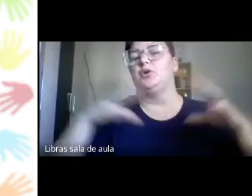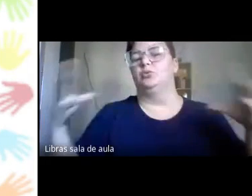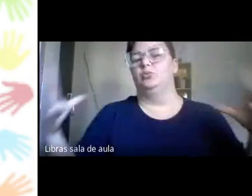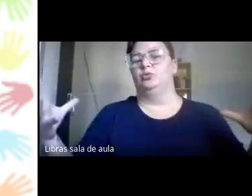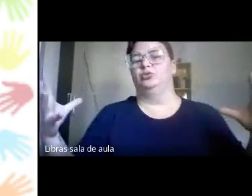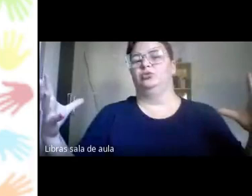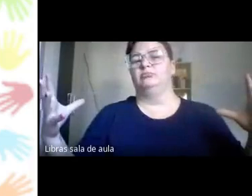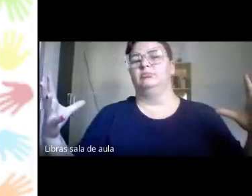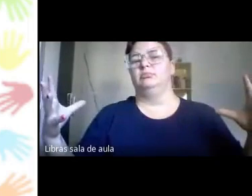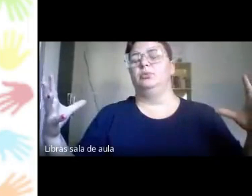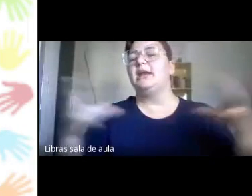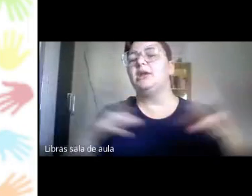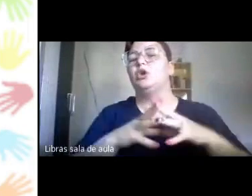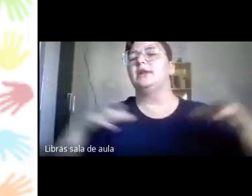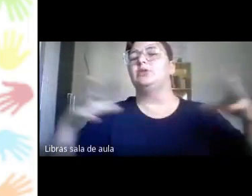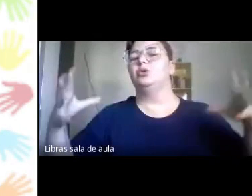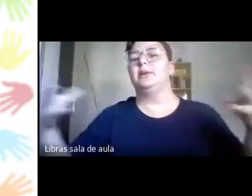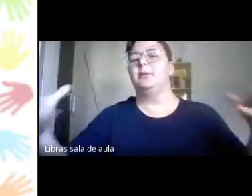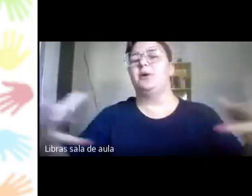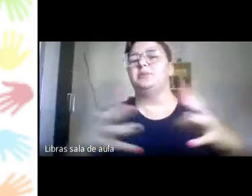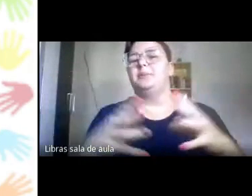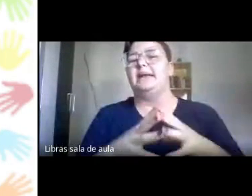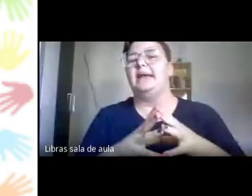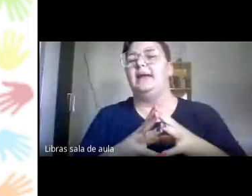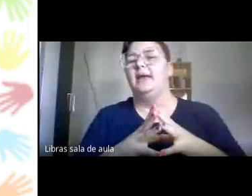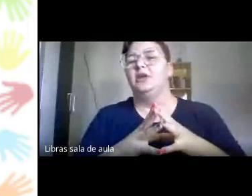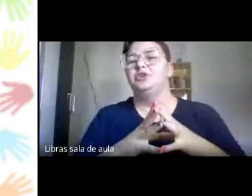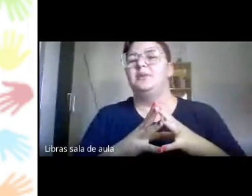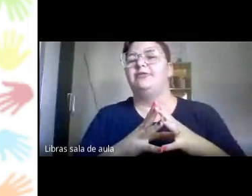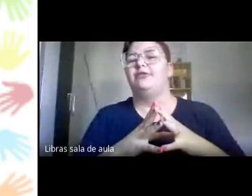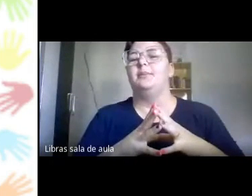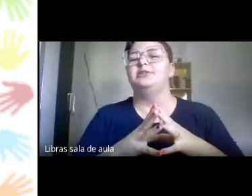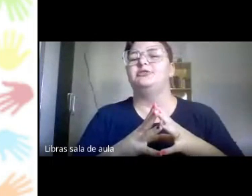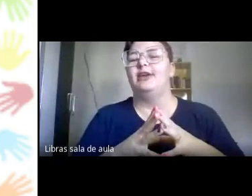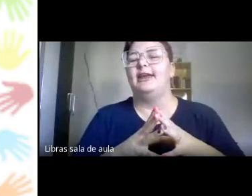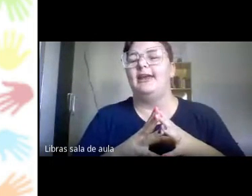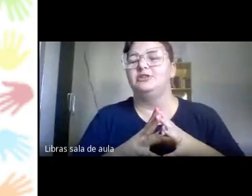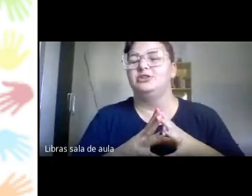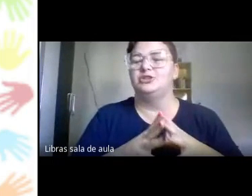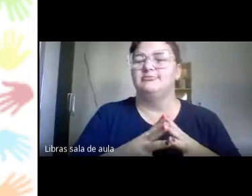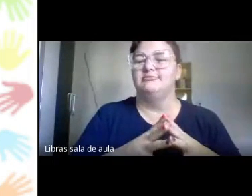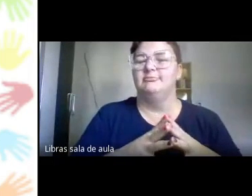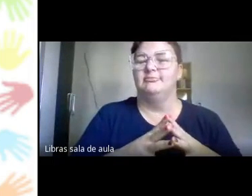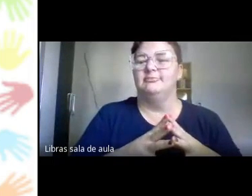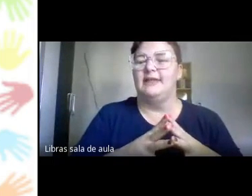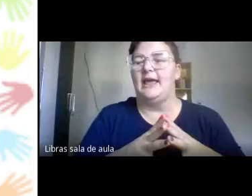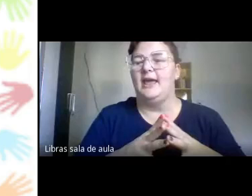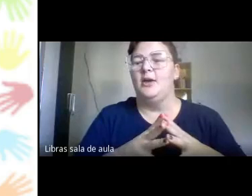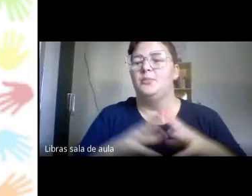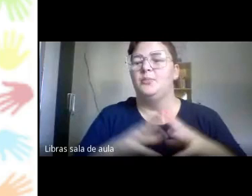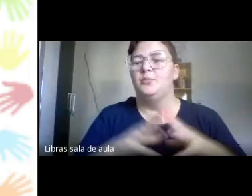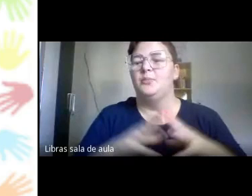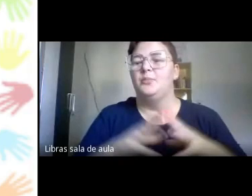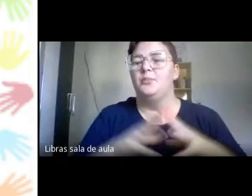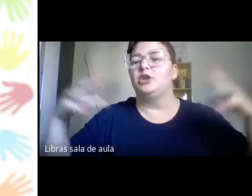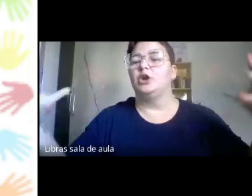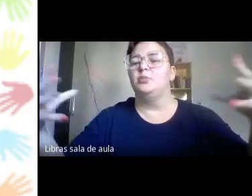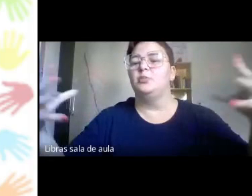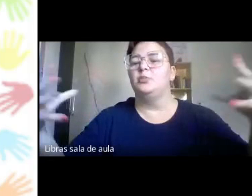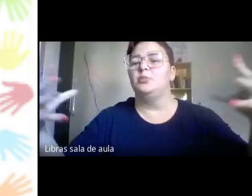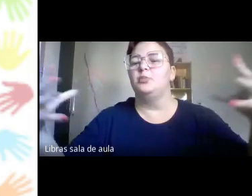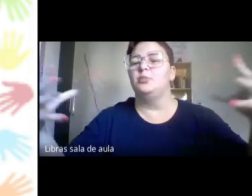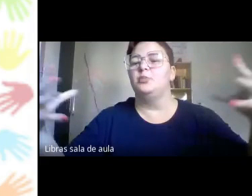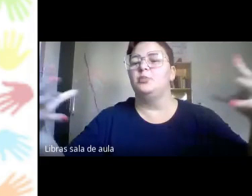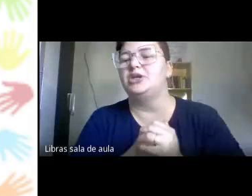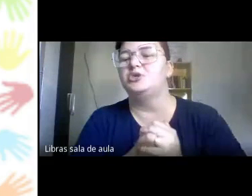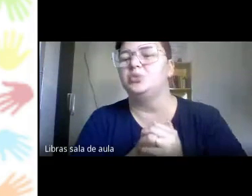para todo mundo? Por que toda turma não pode aprender de uma forma diferente, né? Por que todo mundo não